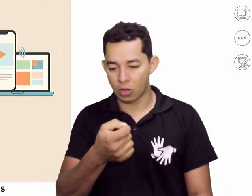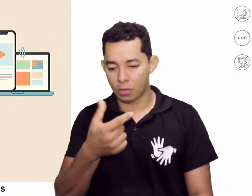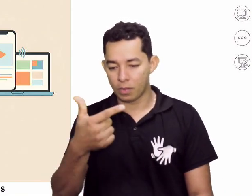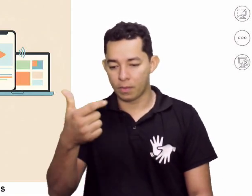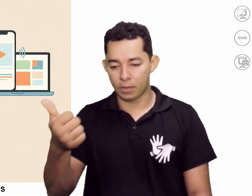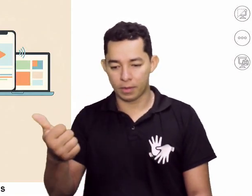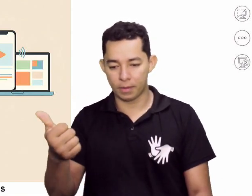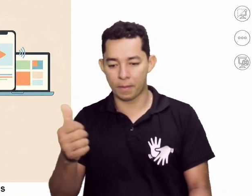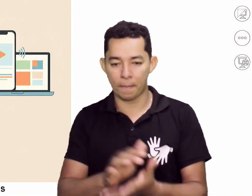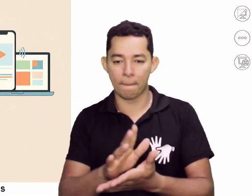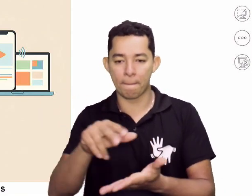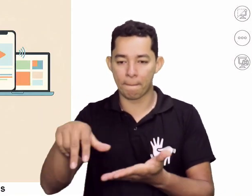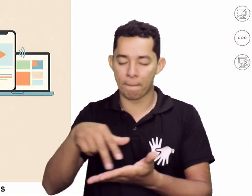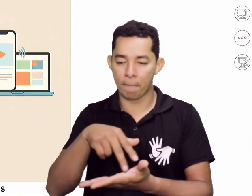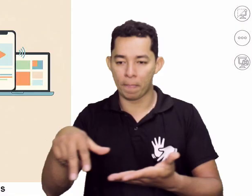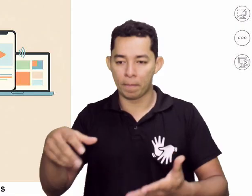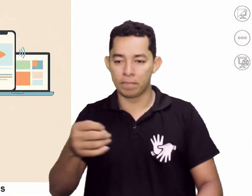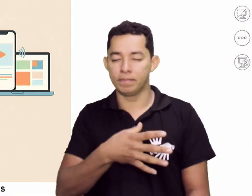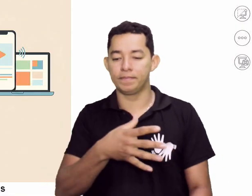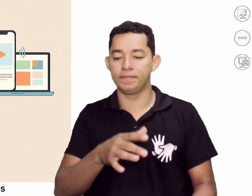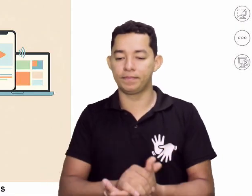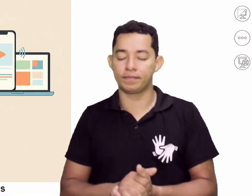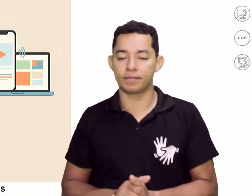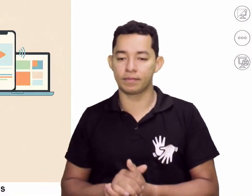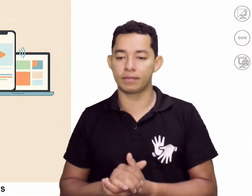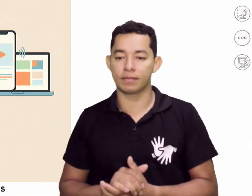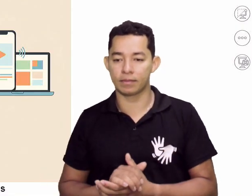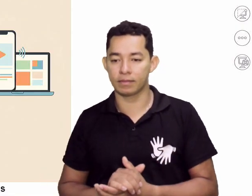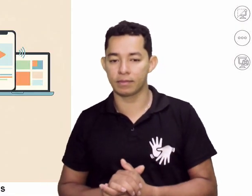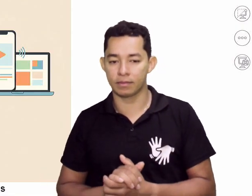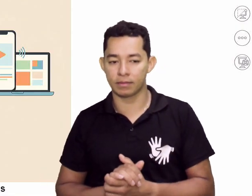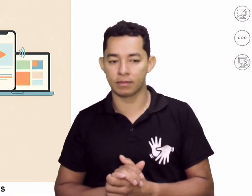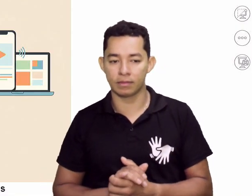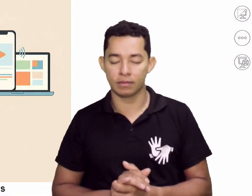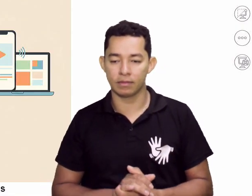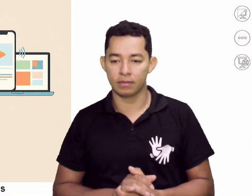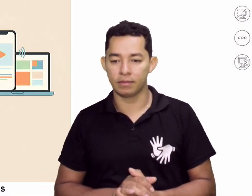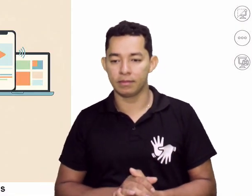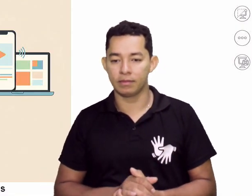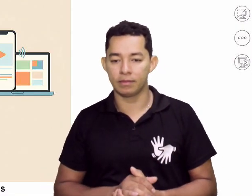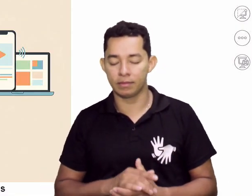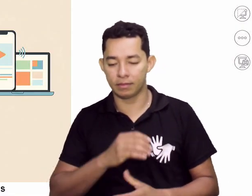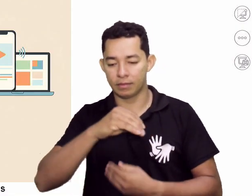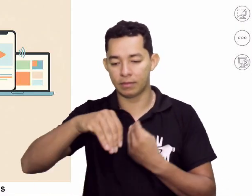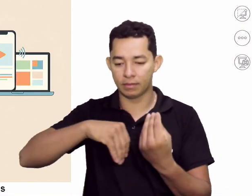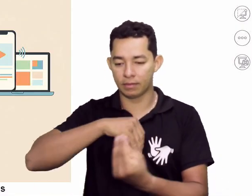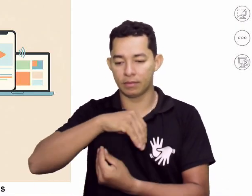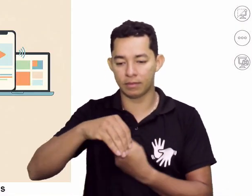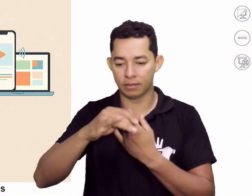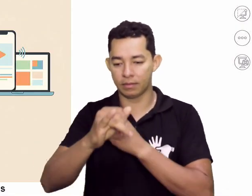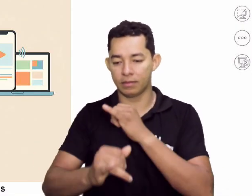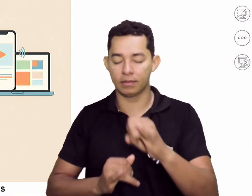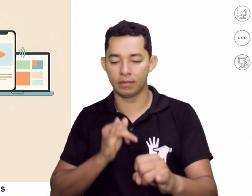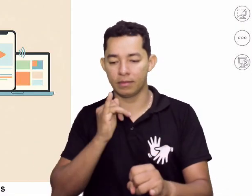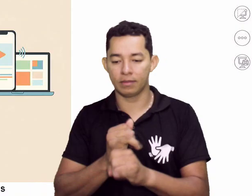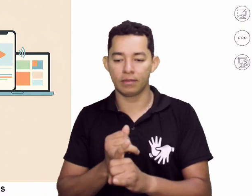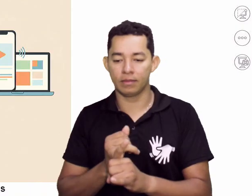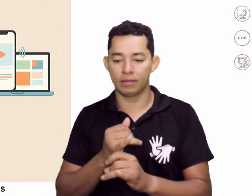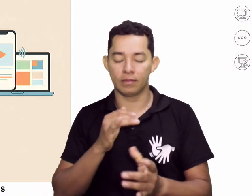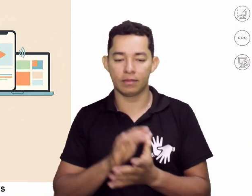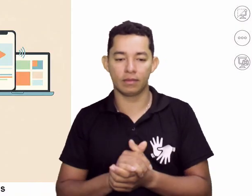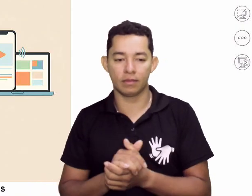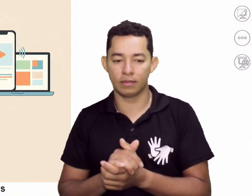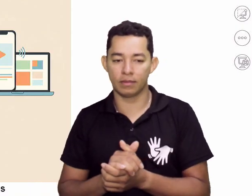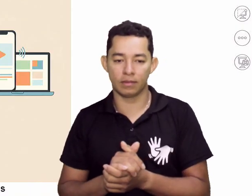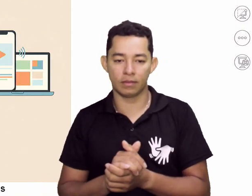onde a dança contemporânea se interage, né? Se mistura com a internet, é uma questão,